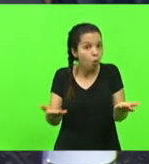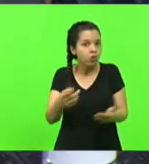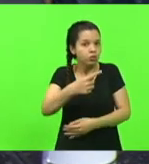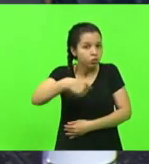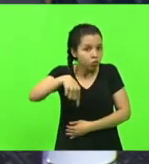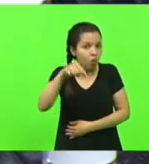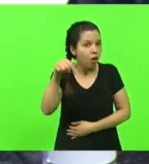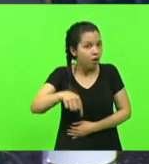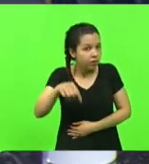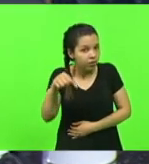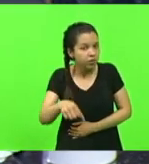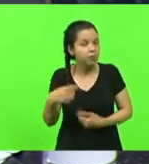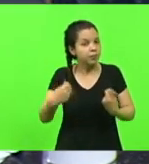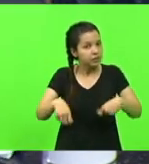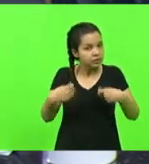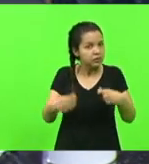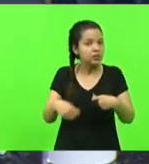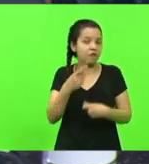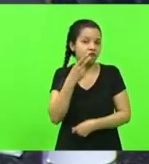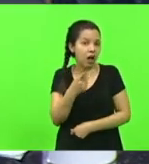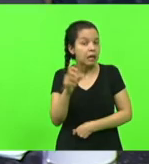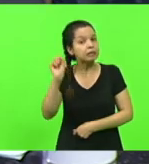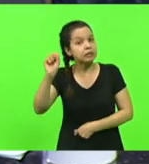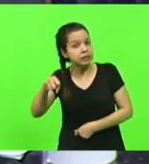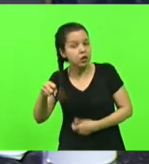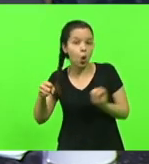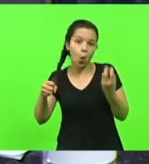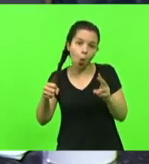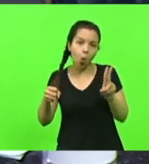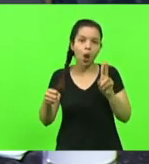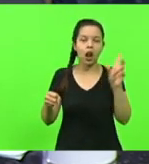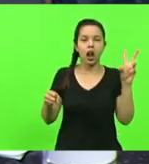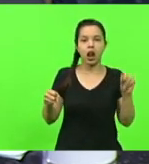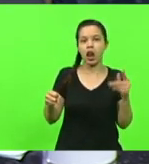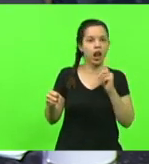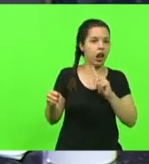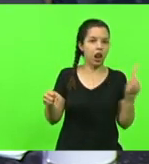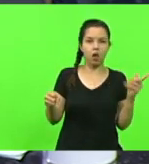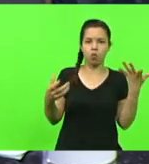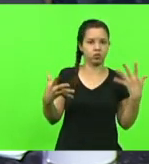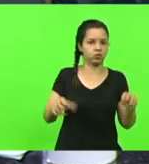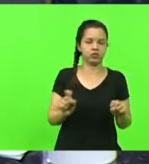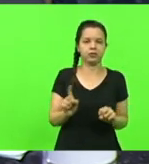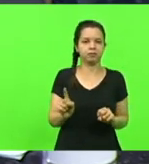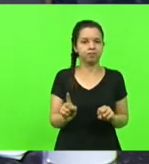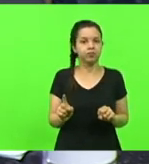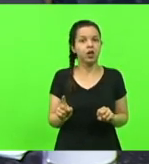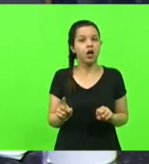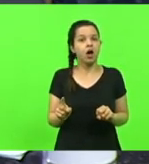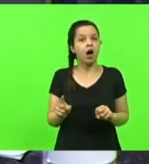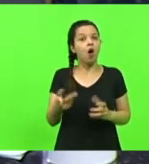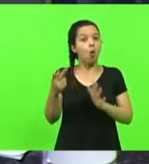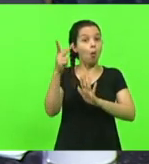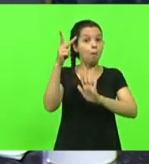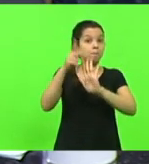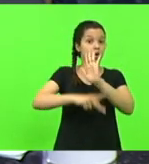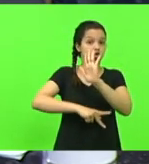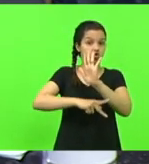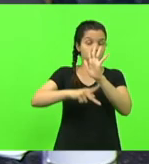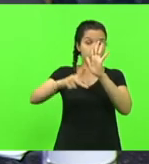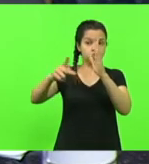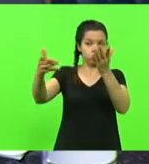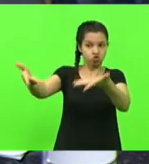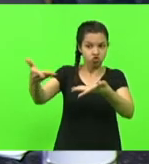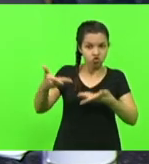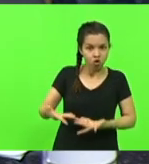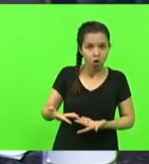dar o nosso sim ou o nosso não. Quando o projeto vem, e aí me deixa bastante,